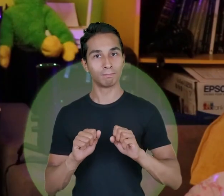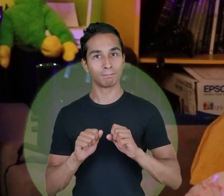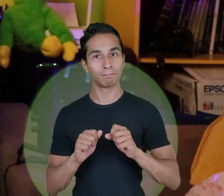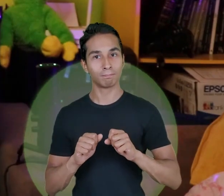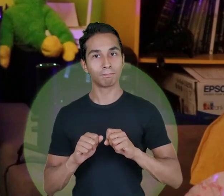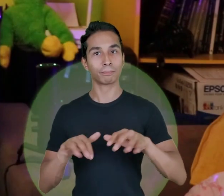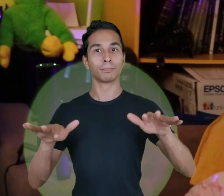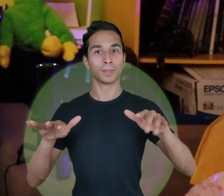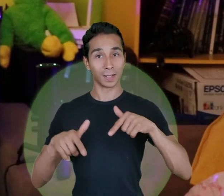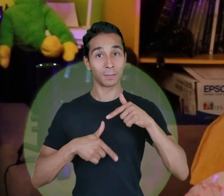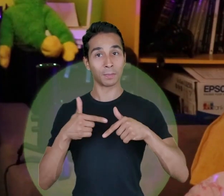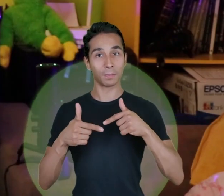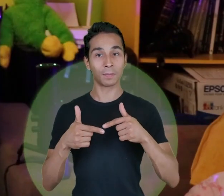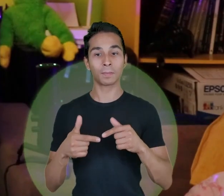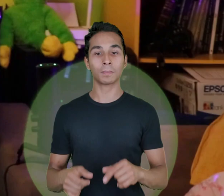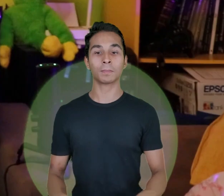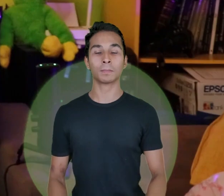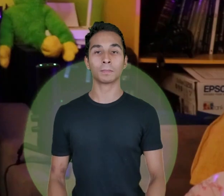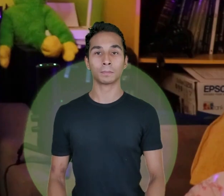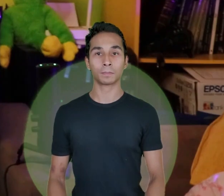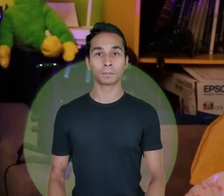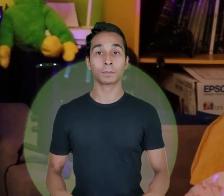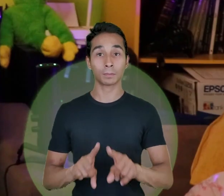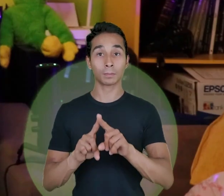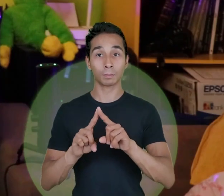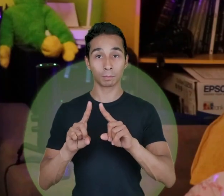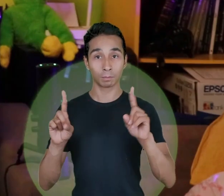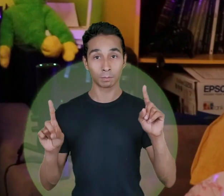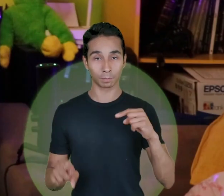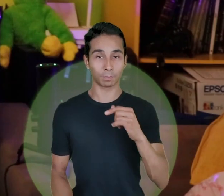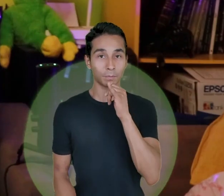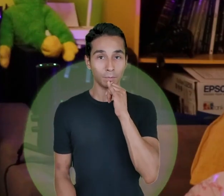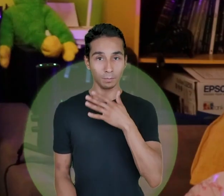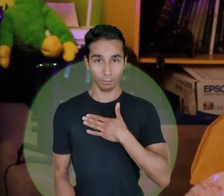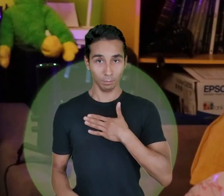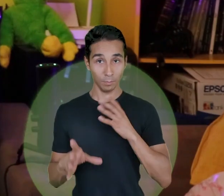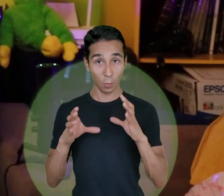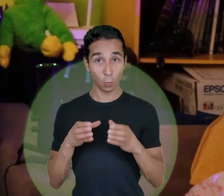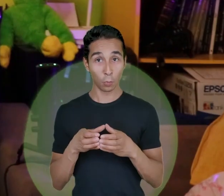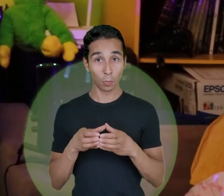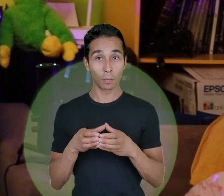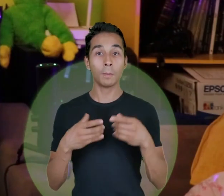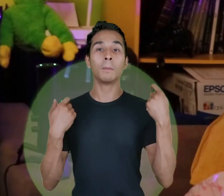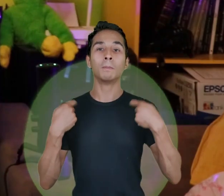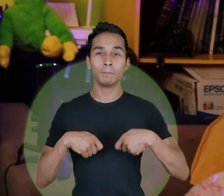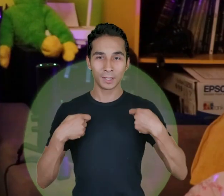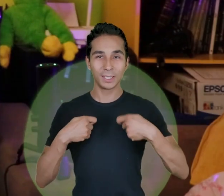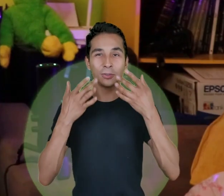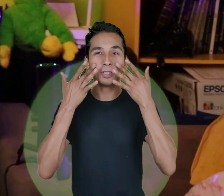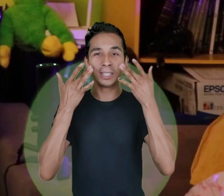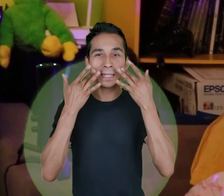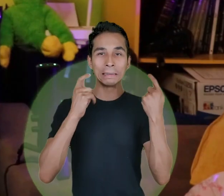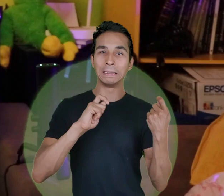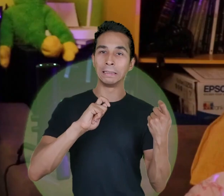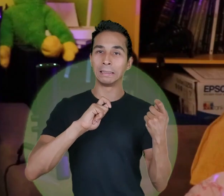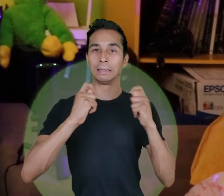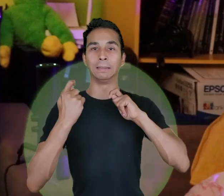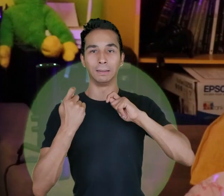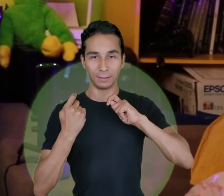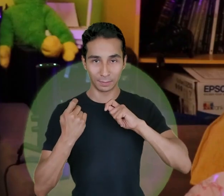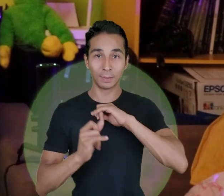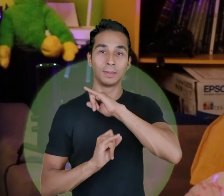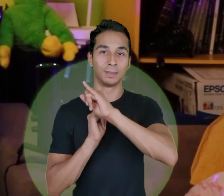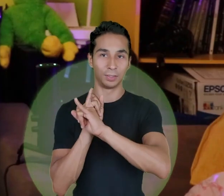gente pensa na nossa realidade. A gente, enquanto grupo, precisou, né, reinventar, pensar as nossas peças, os espetáculos. A gente fez muita coisa